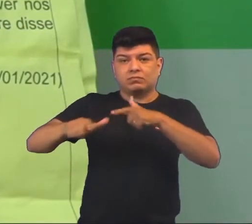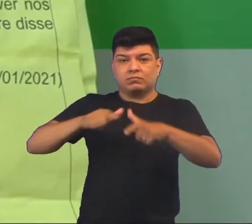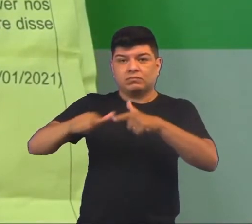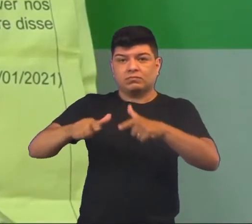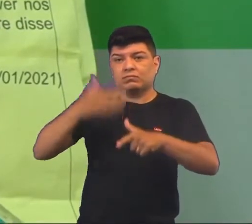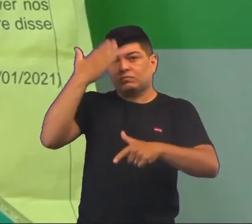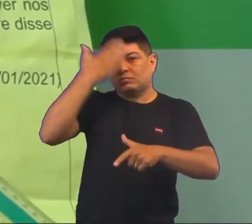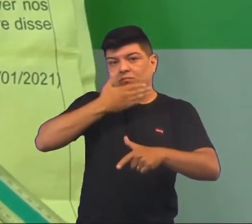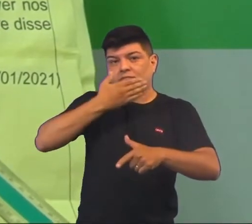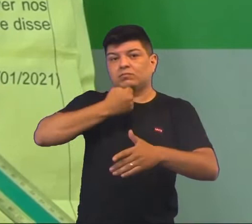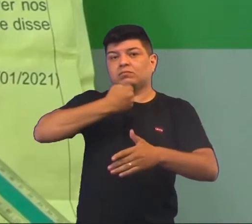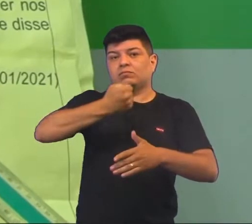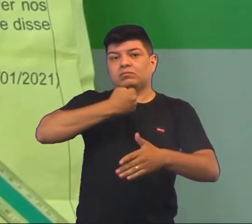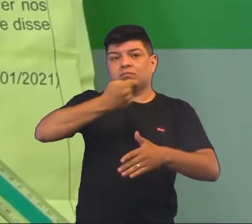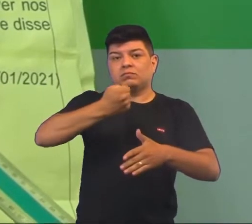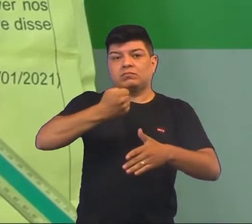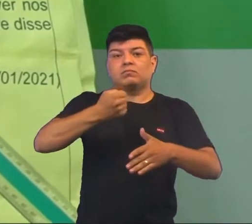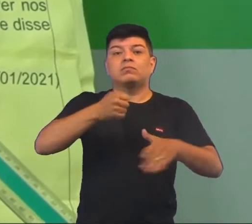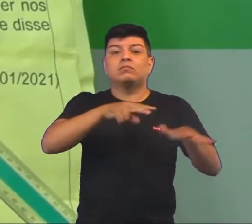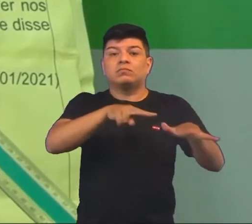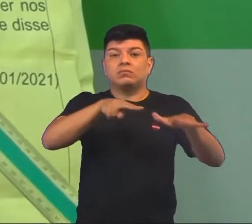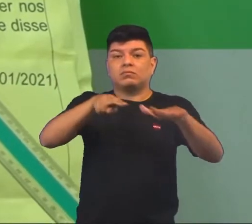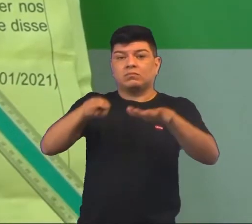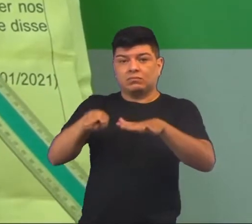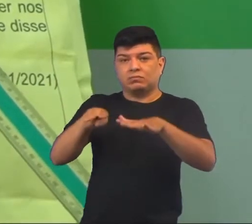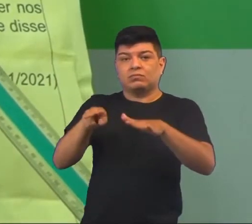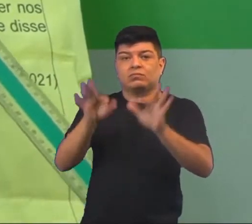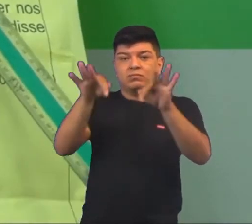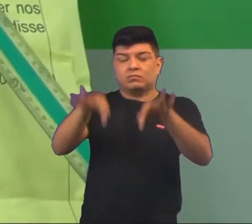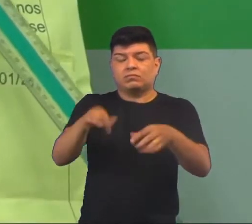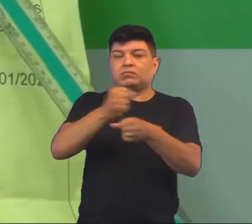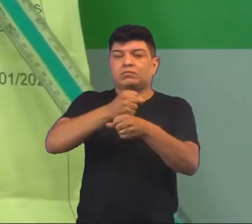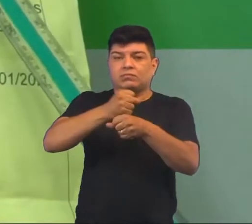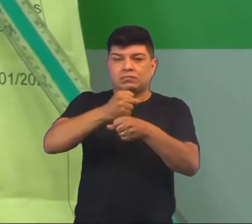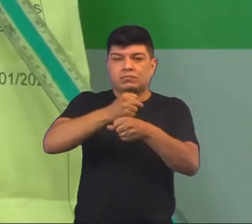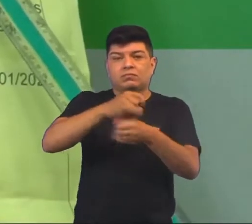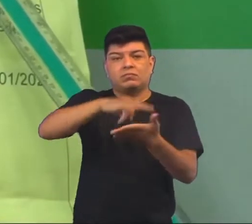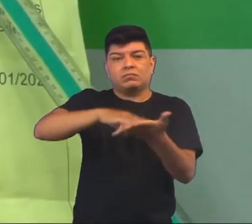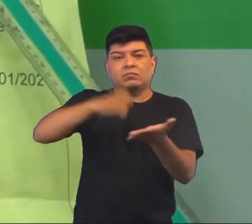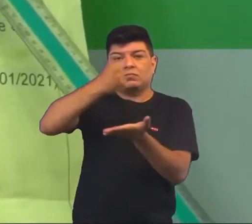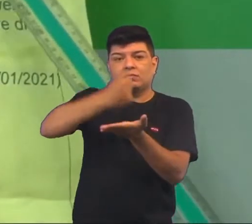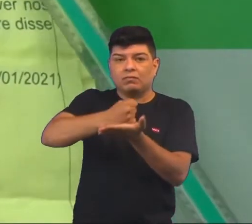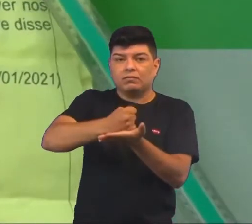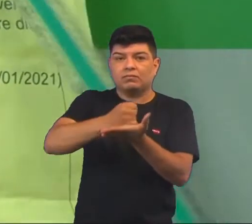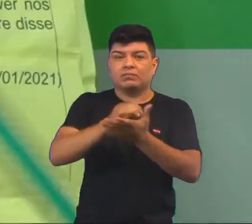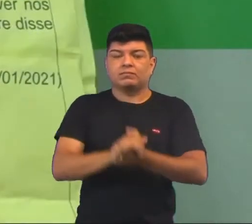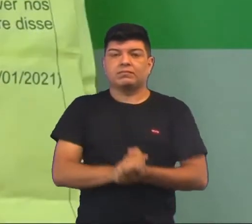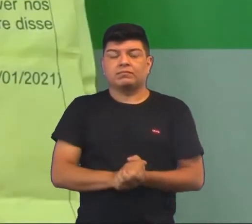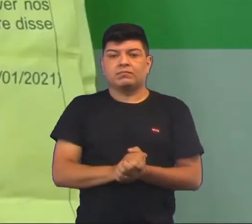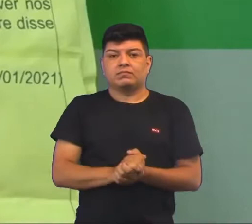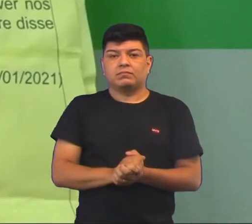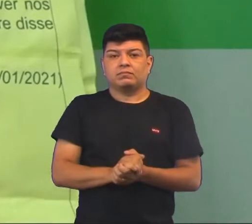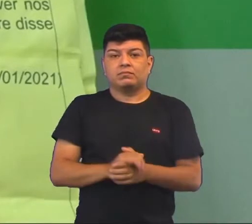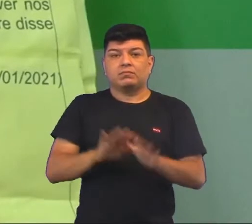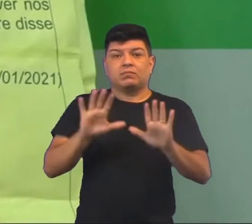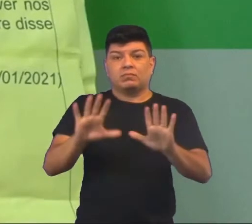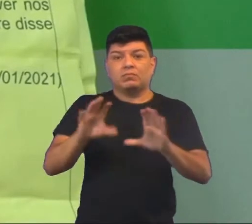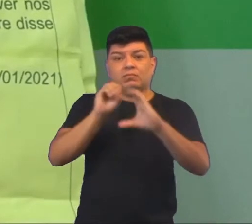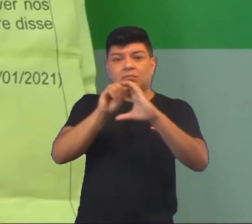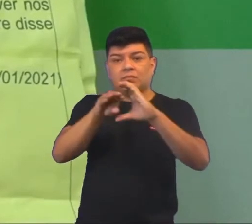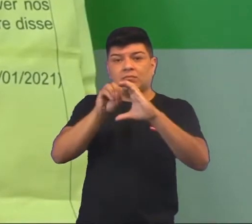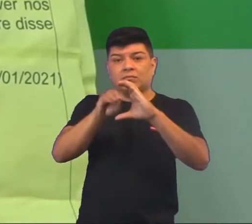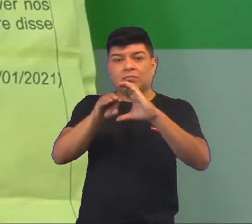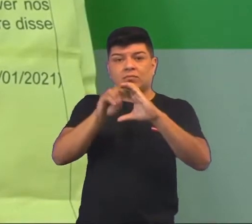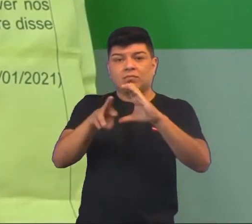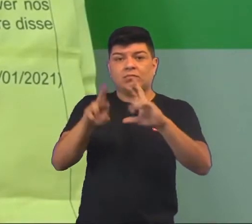à frente de programas semanais, neste último ano de seu contrato. Só cabe à TV